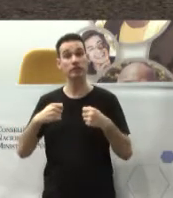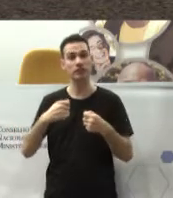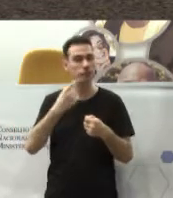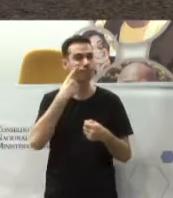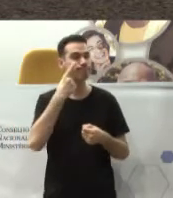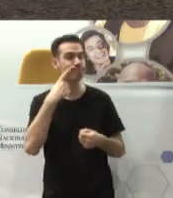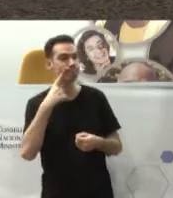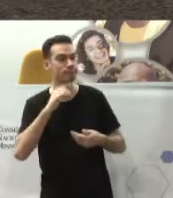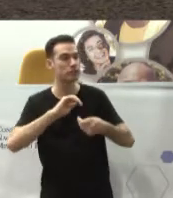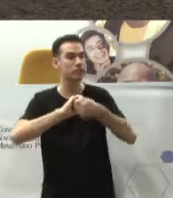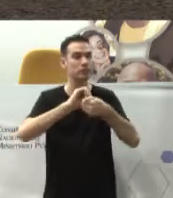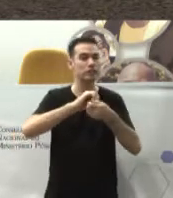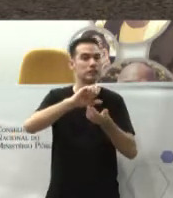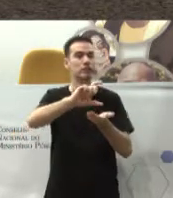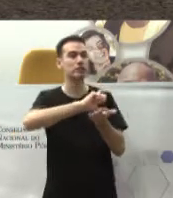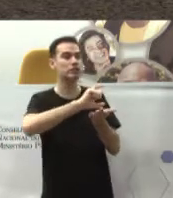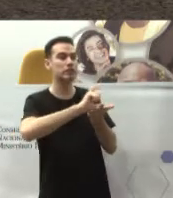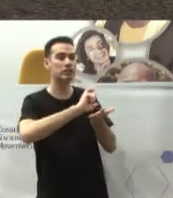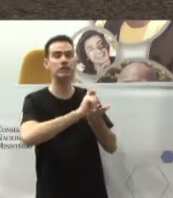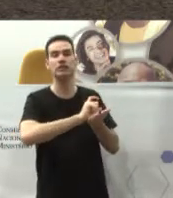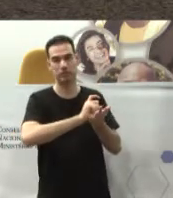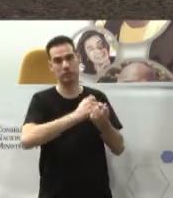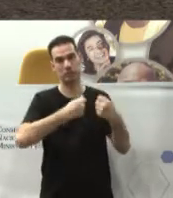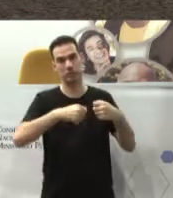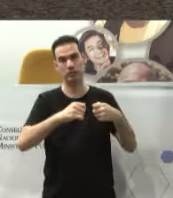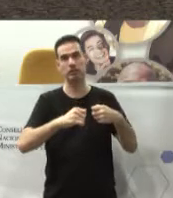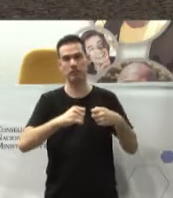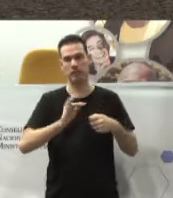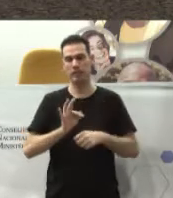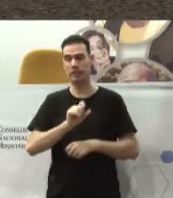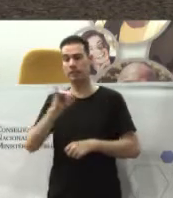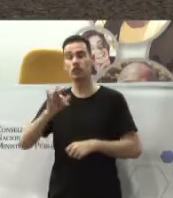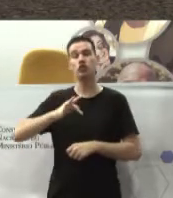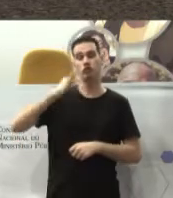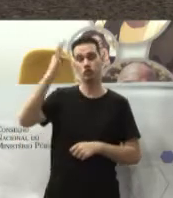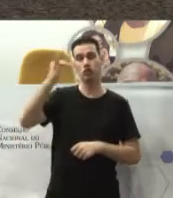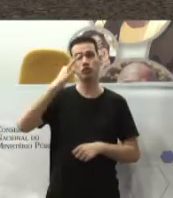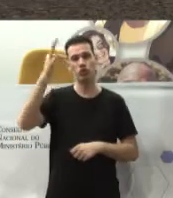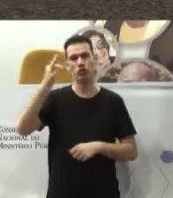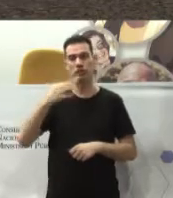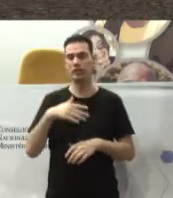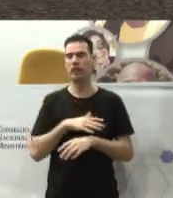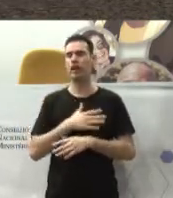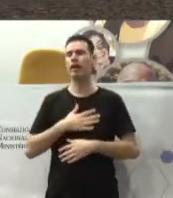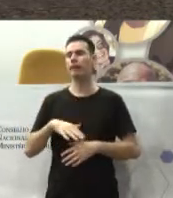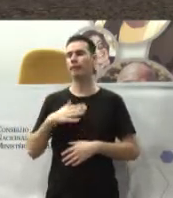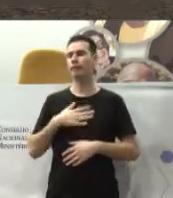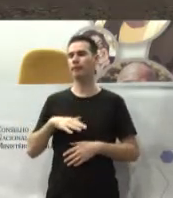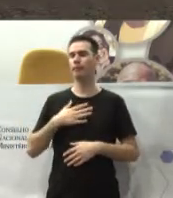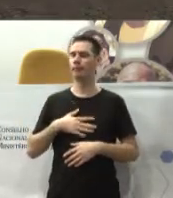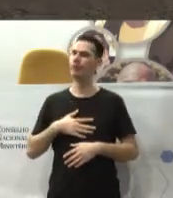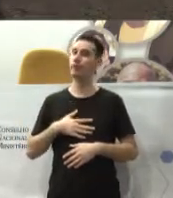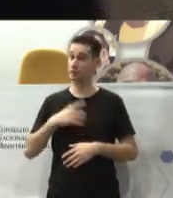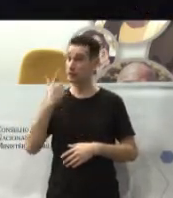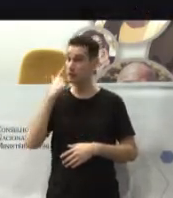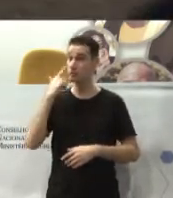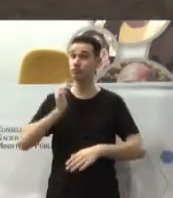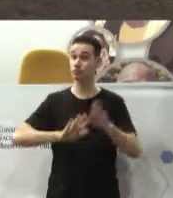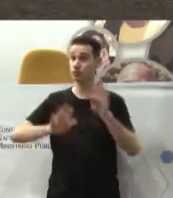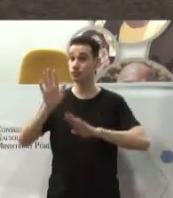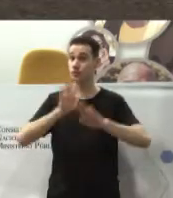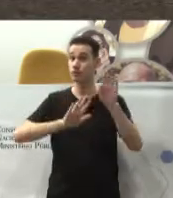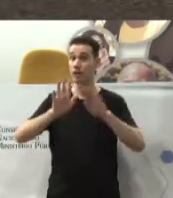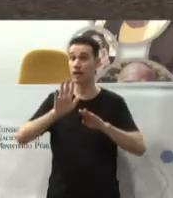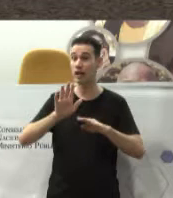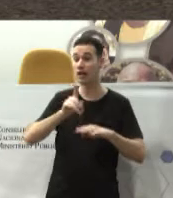o passo precedente de que no futuro, se nos acomodarmos a esse tipo de situação, os exames de alto custo serão pagos por